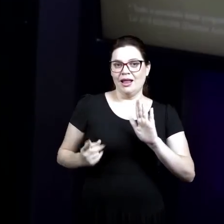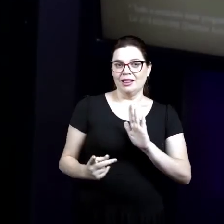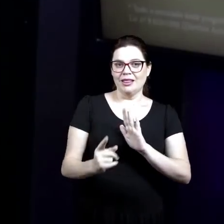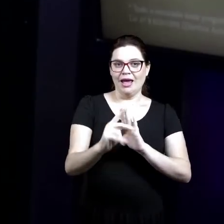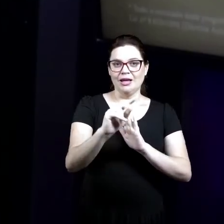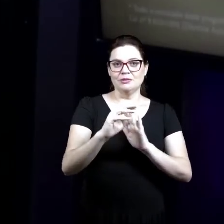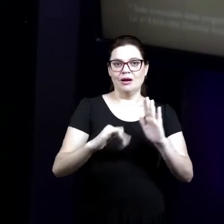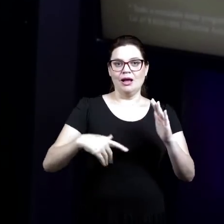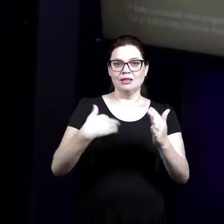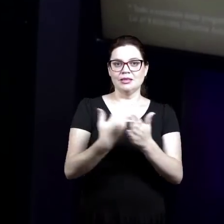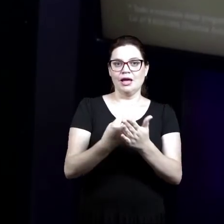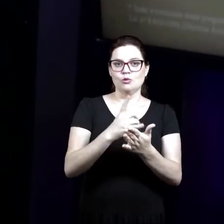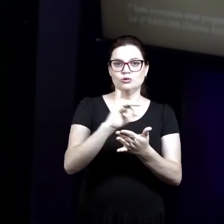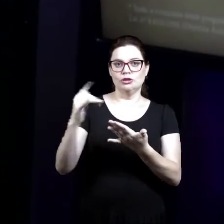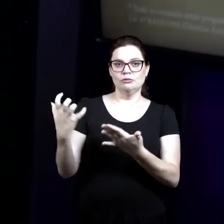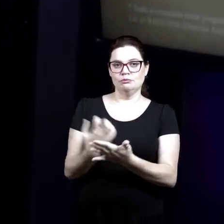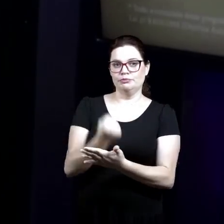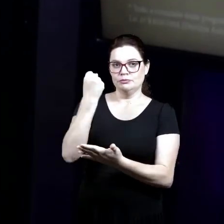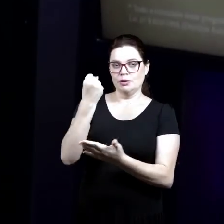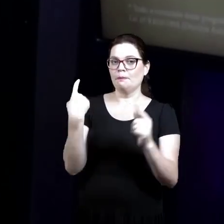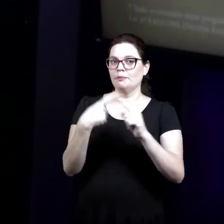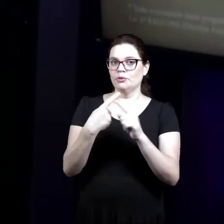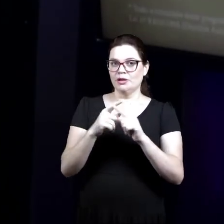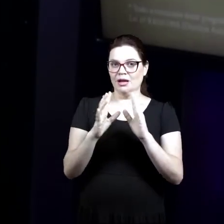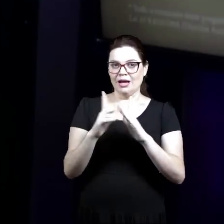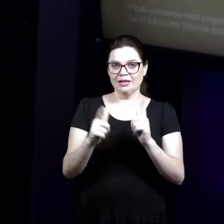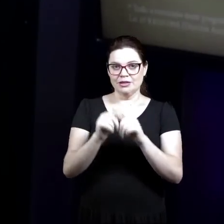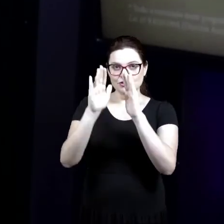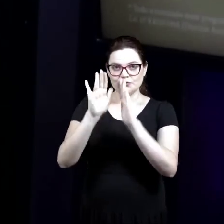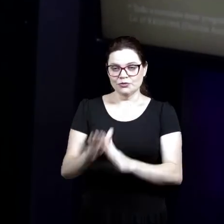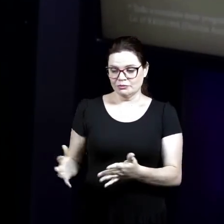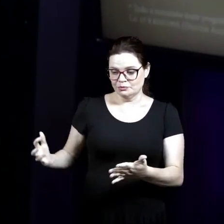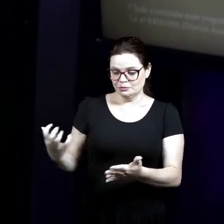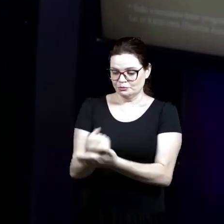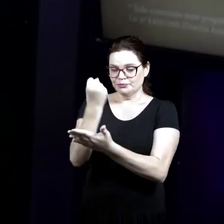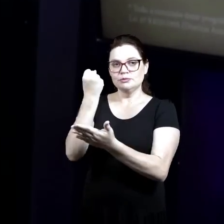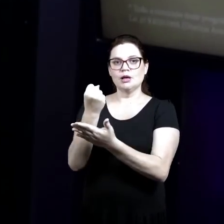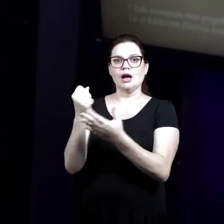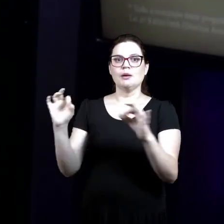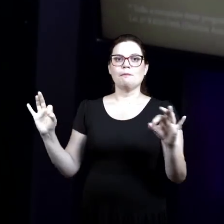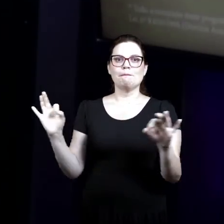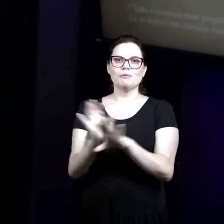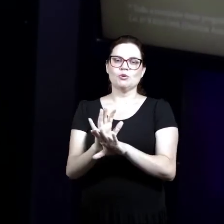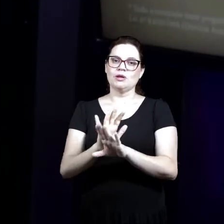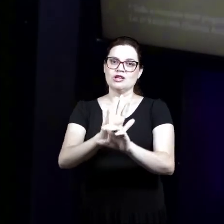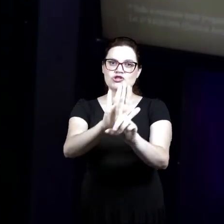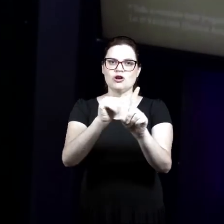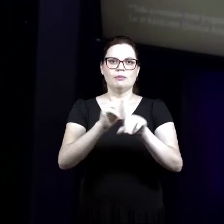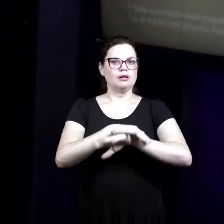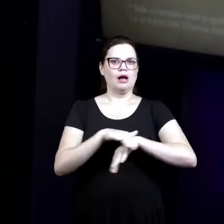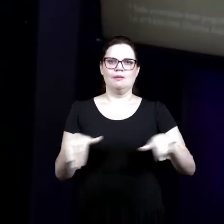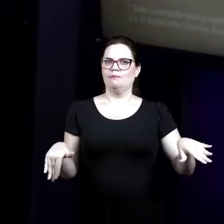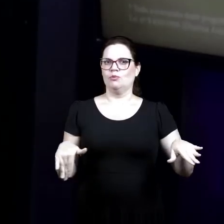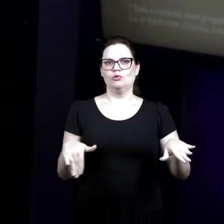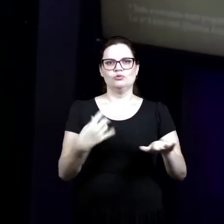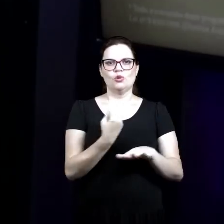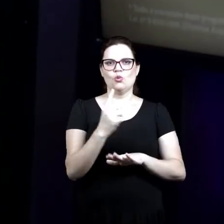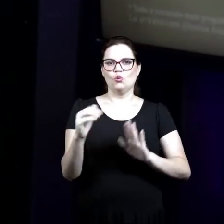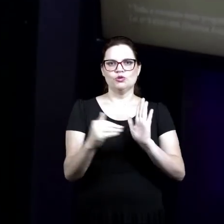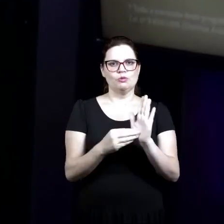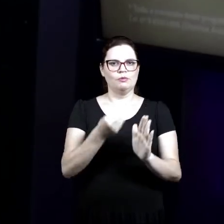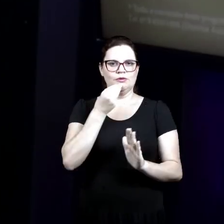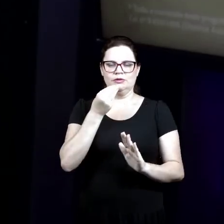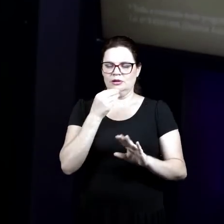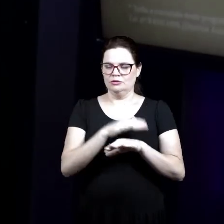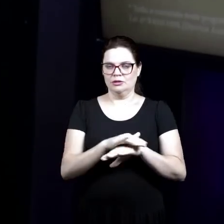né? Porque quando a igreja for arrebatada, então esse chamado que terreno ele vai cessar. Esse chamado cessa, Ele né? cessa, não é